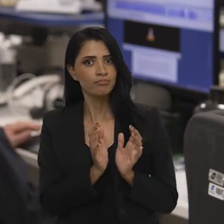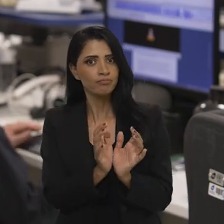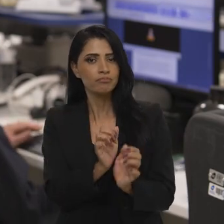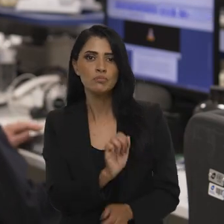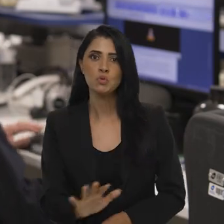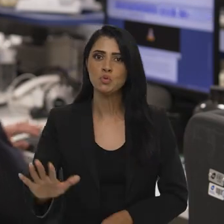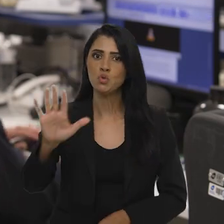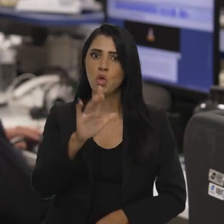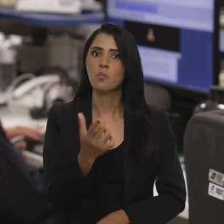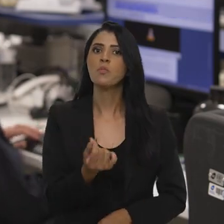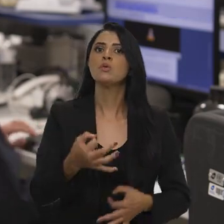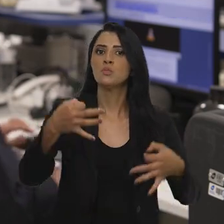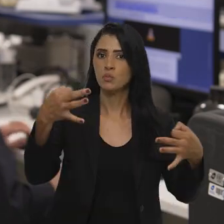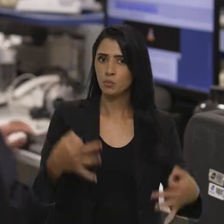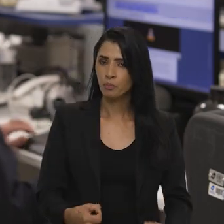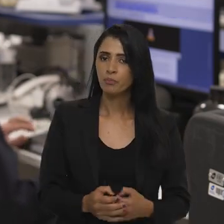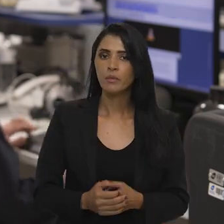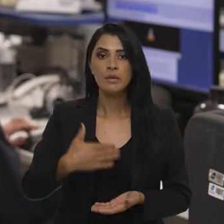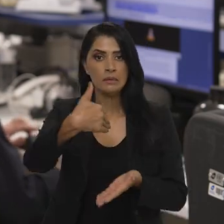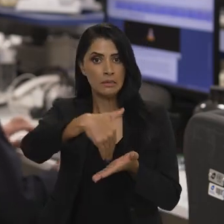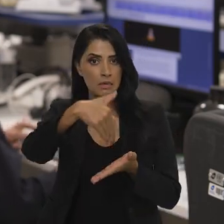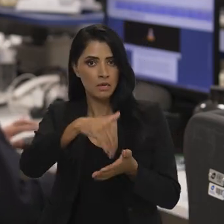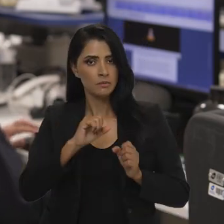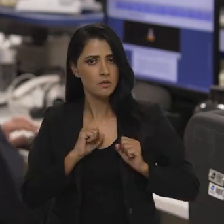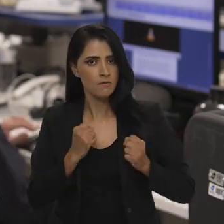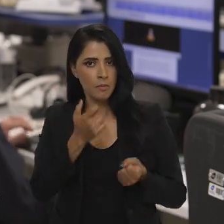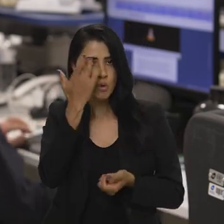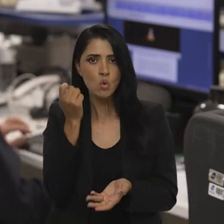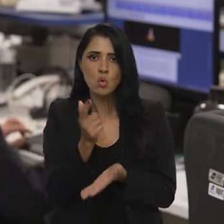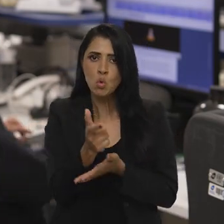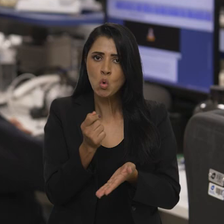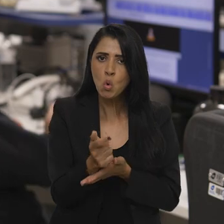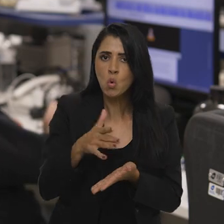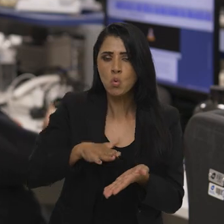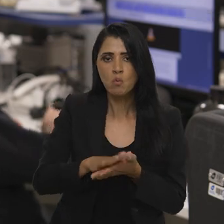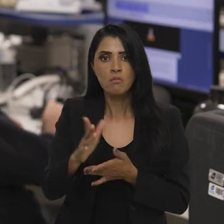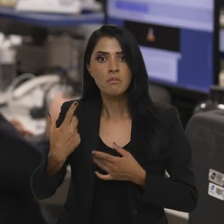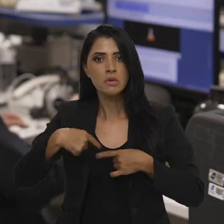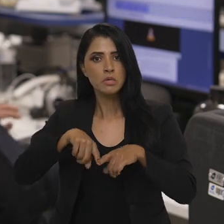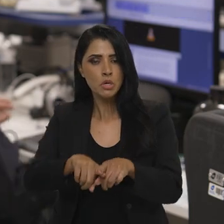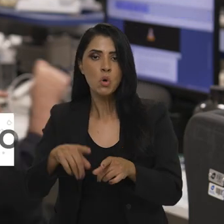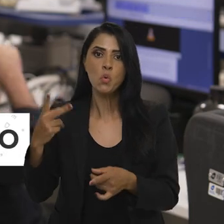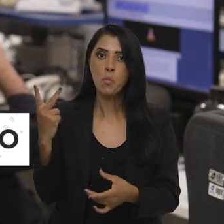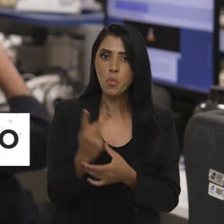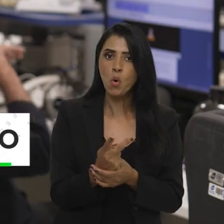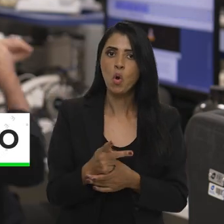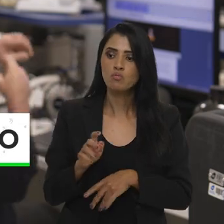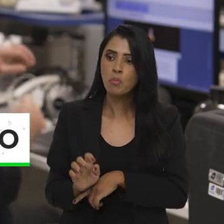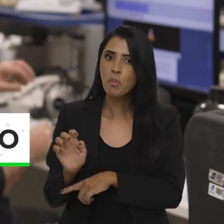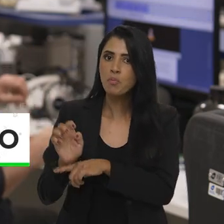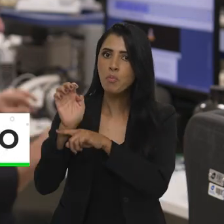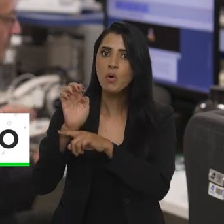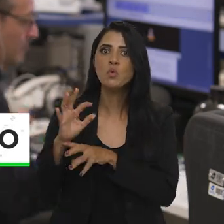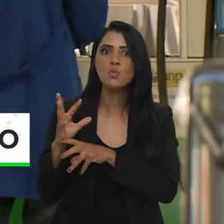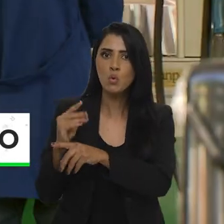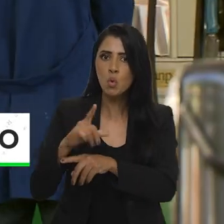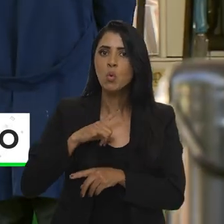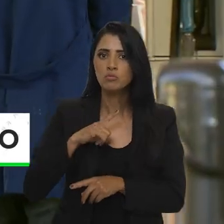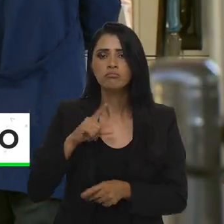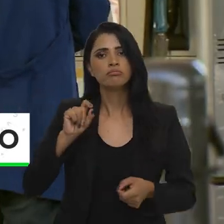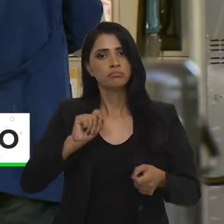Olá! Mutirão Nacional do Preço Justo. A Secretaria de Defesa do Consumidor, em parceria com o PROCONs de todos os